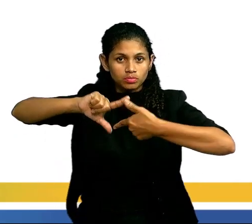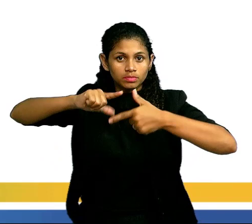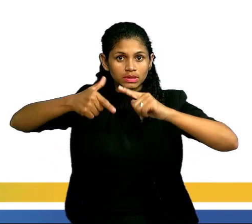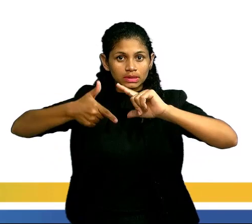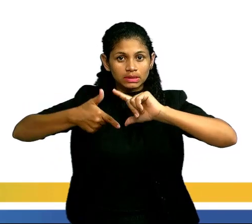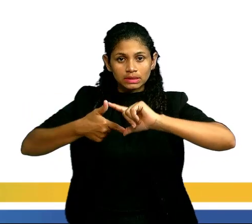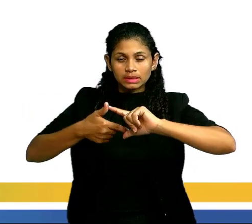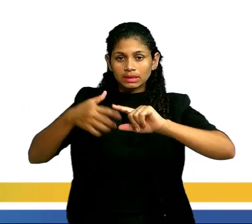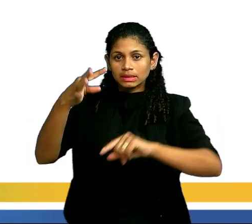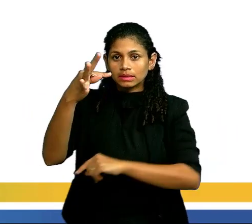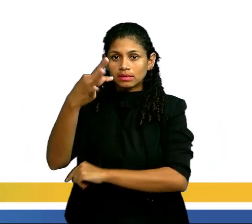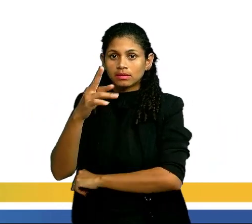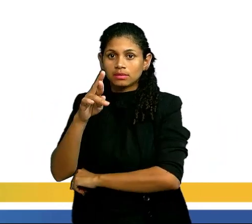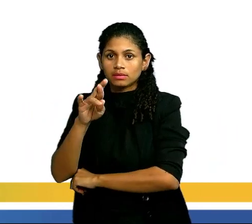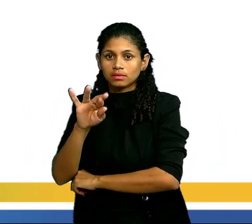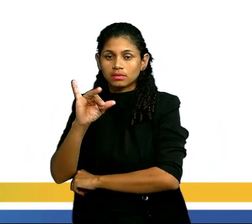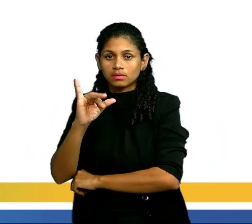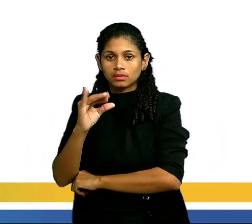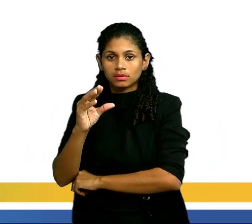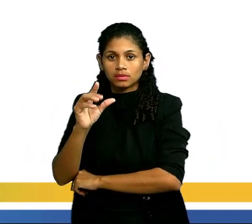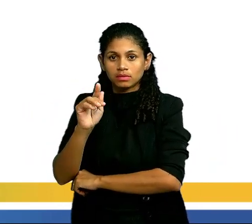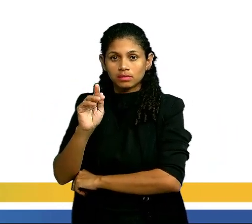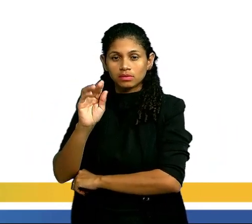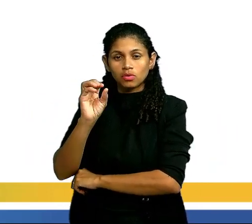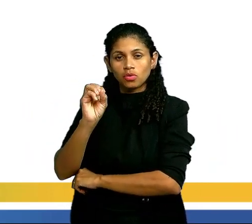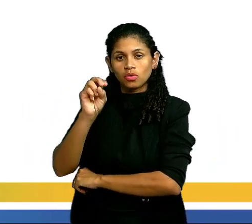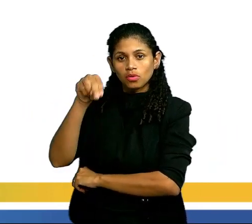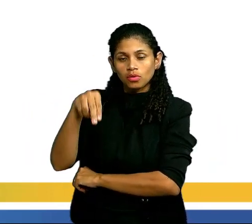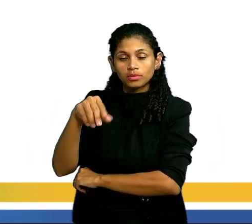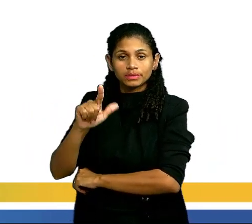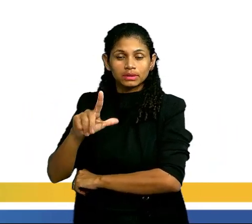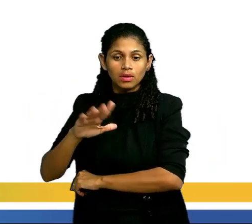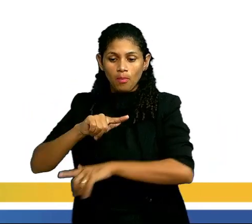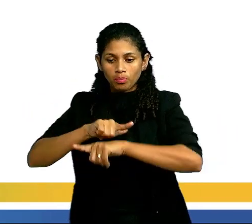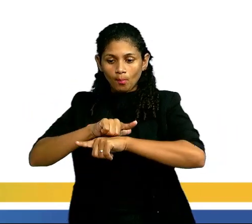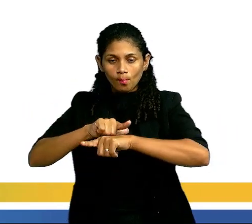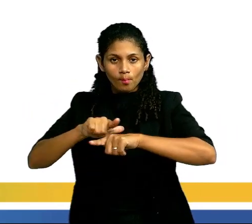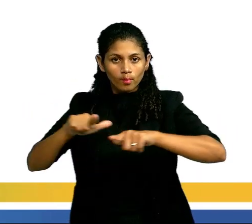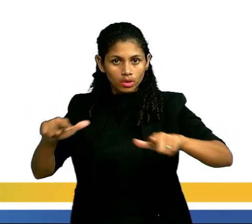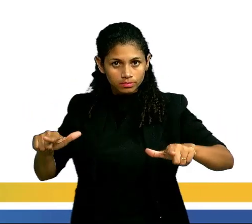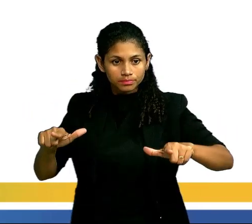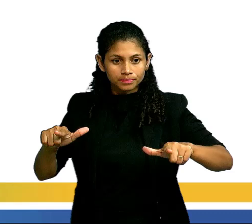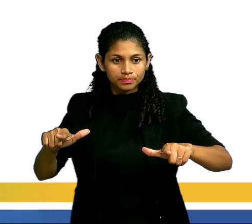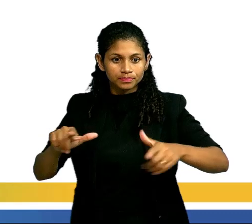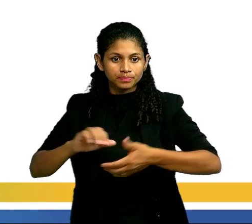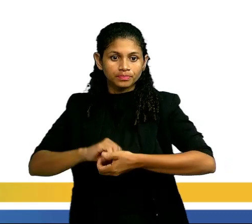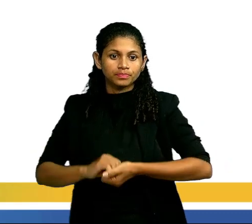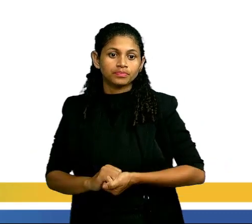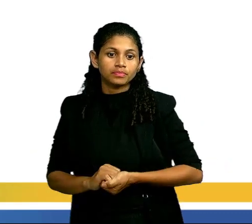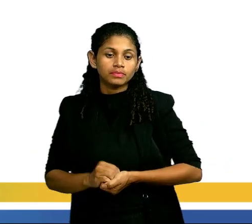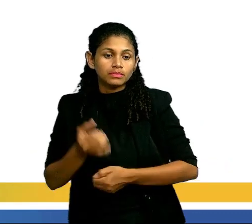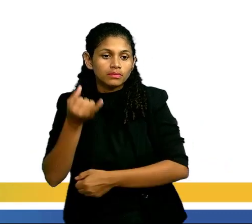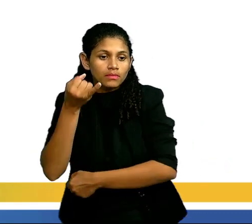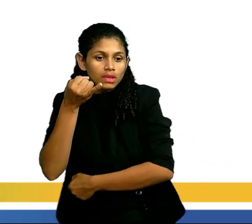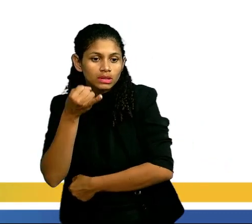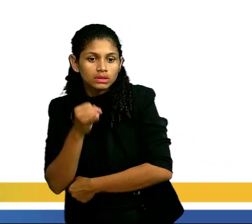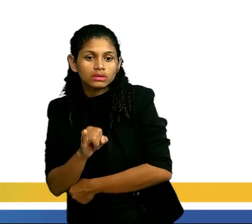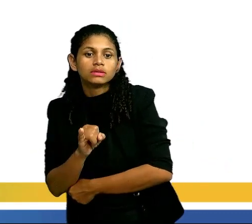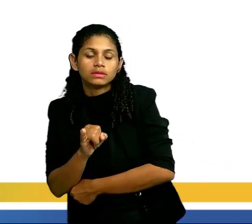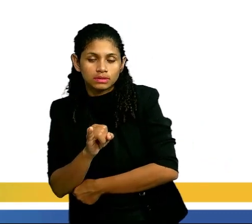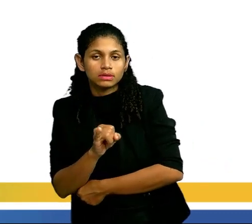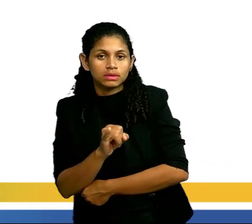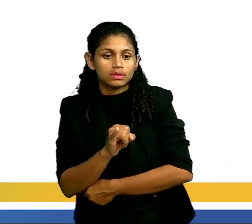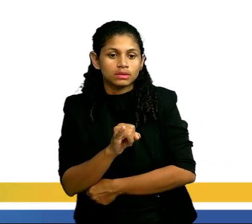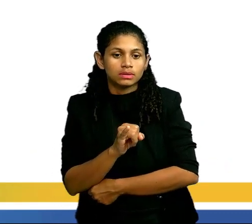Então, nós vamos ter aí um ângulo entre uma geometria trigonal plana de aproximadamente 120 graus. Já se esse carbono ele é um carbono